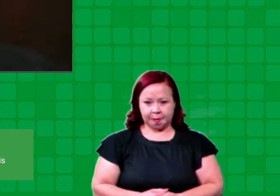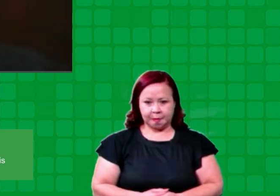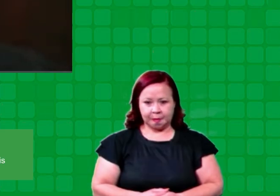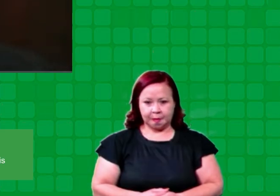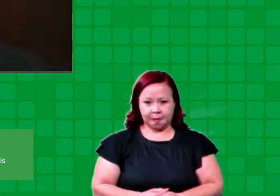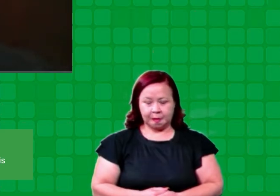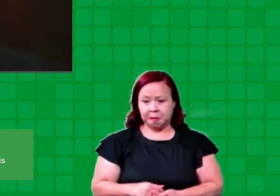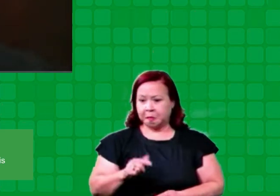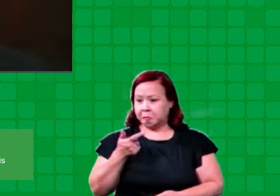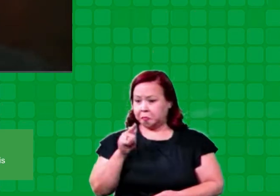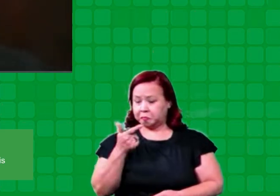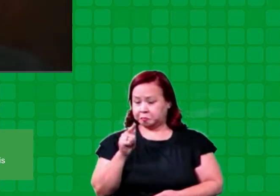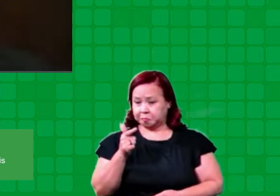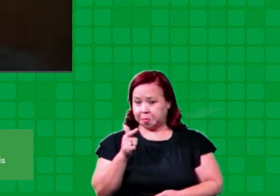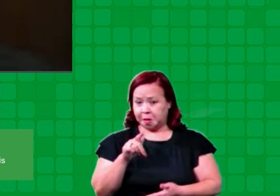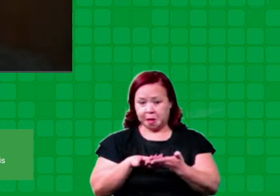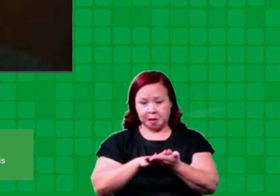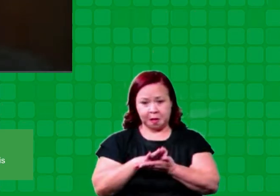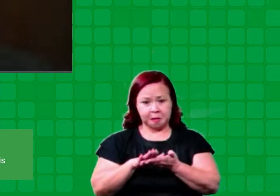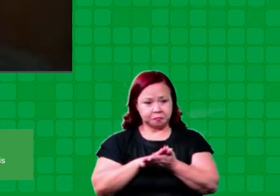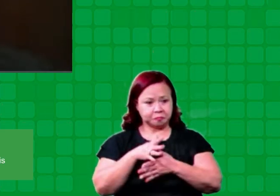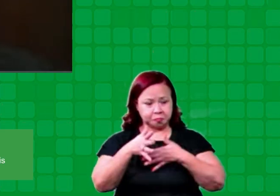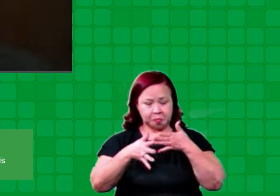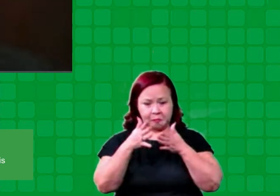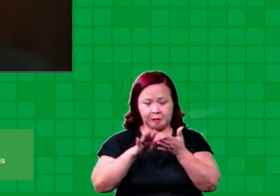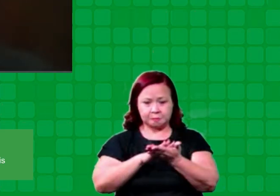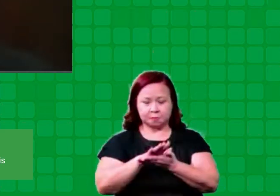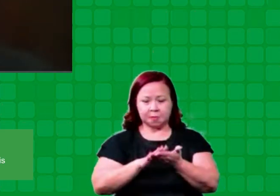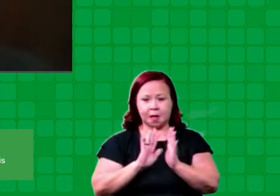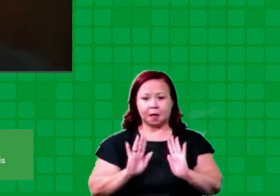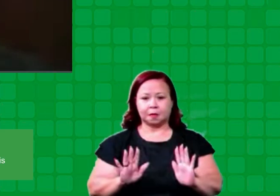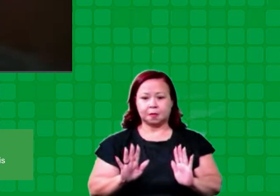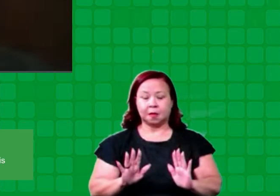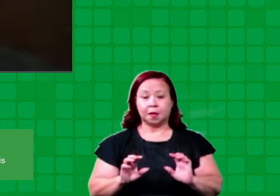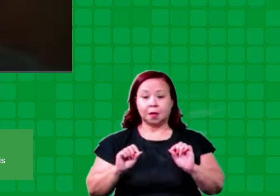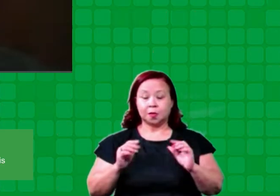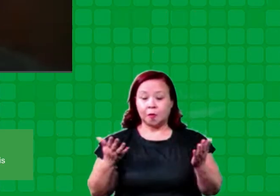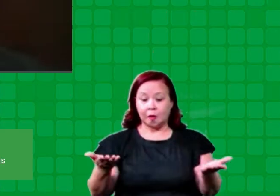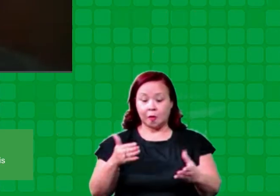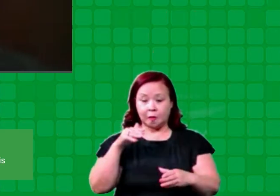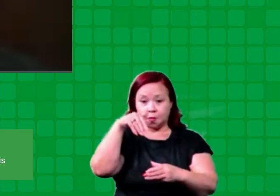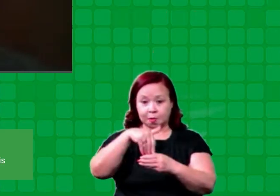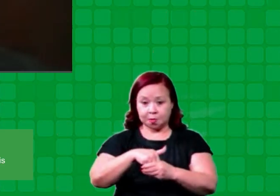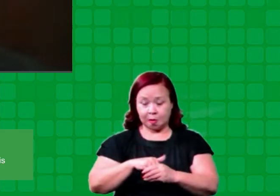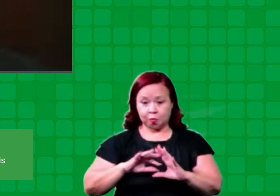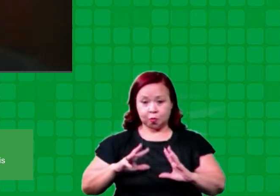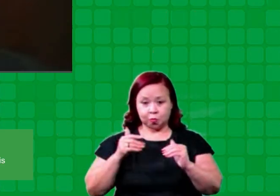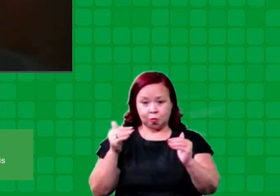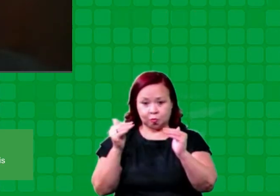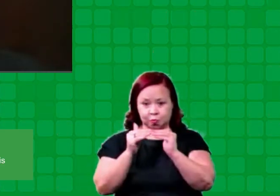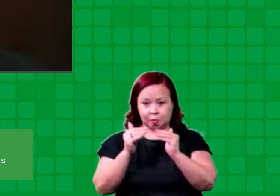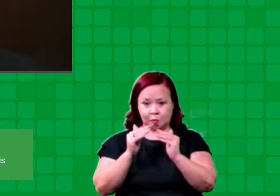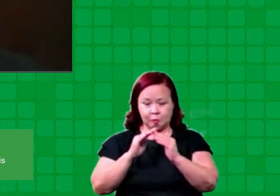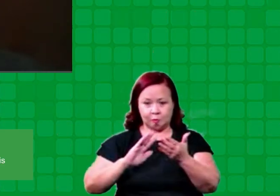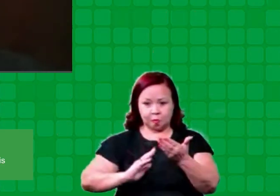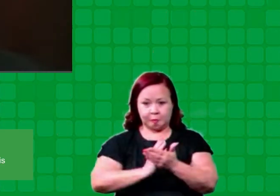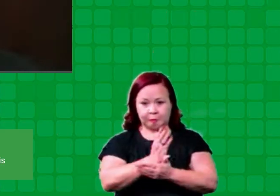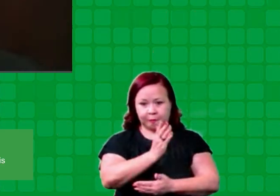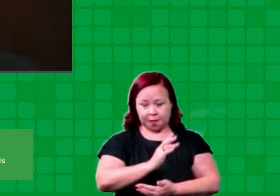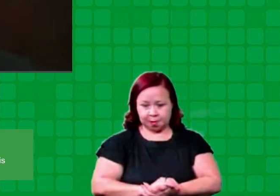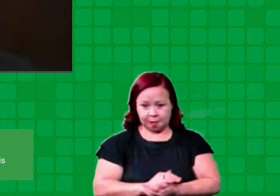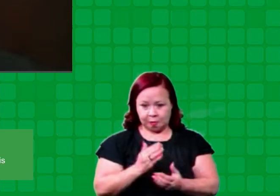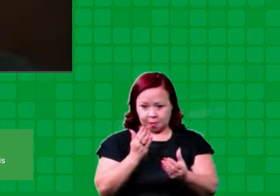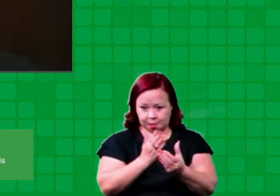Bom, não tivemos nenhum pedido de fala, então vamos colocar em votação. Todos de acordo com a aprovação desse